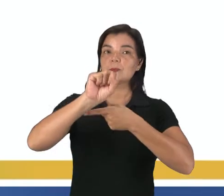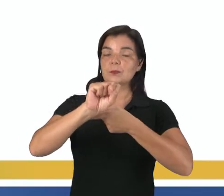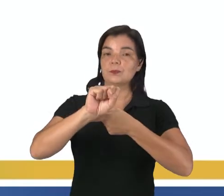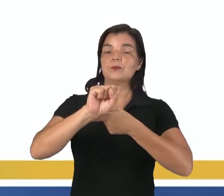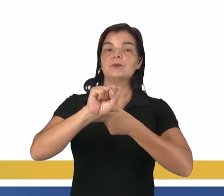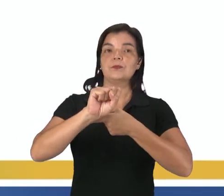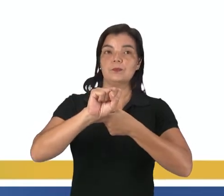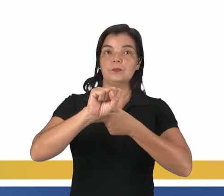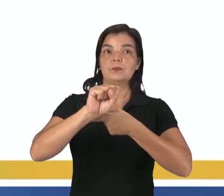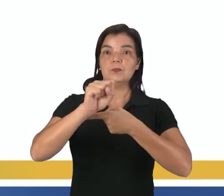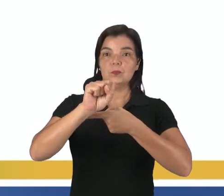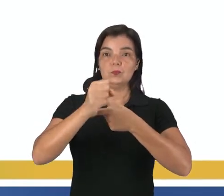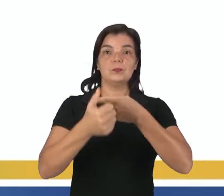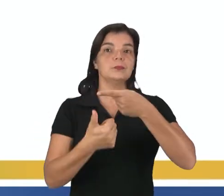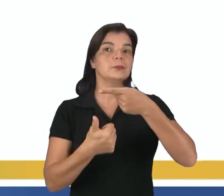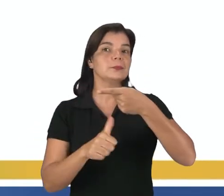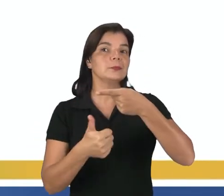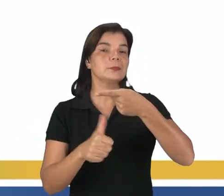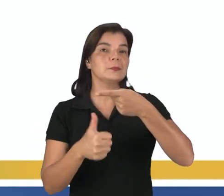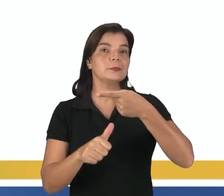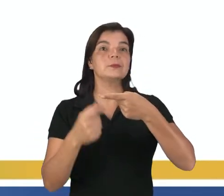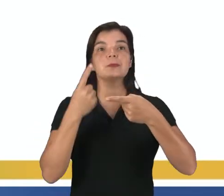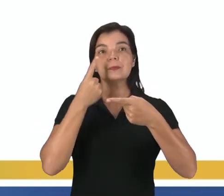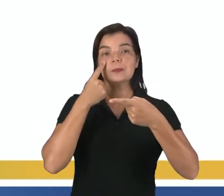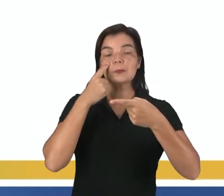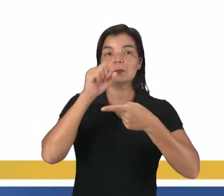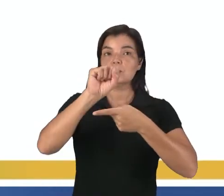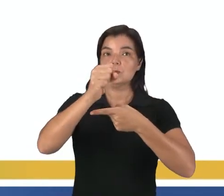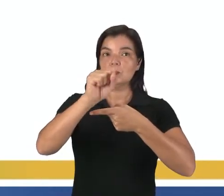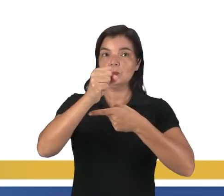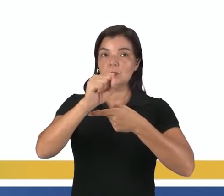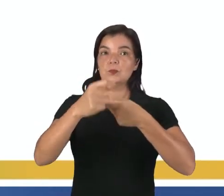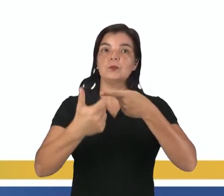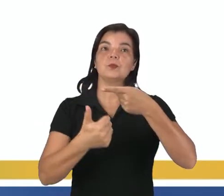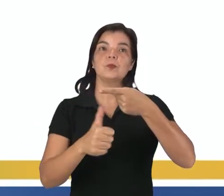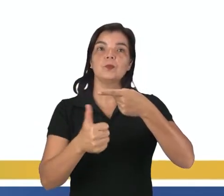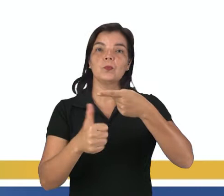nosso denominador é 11, Então, devemos ler